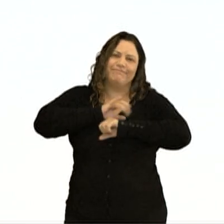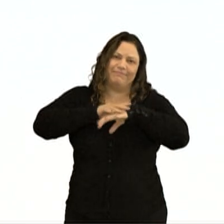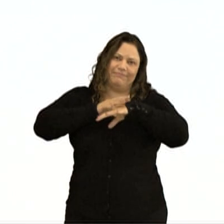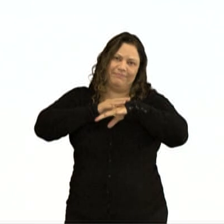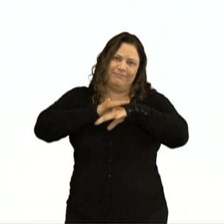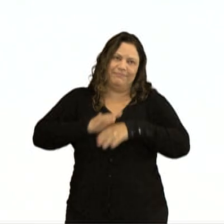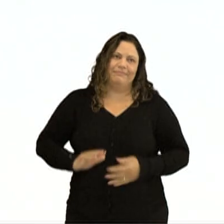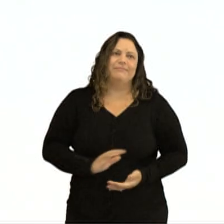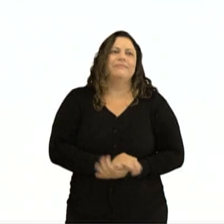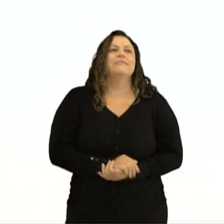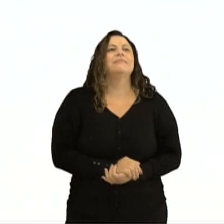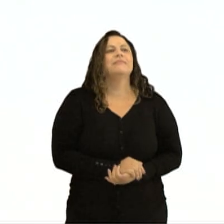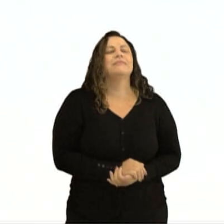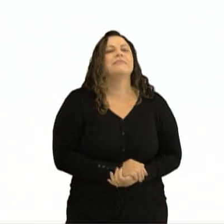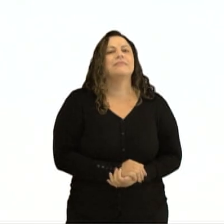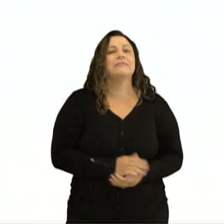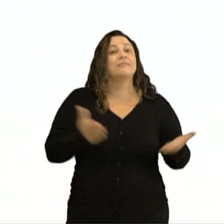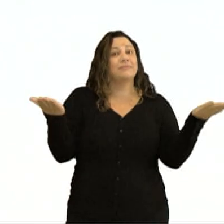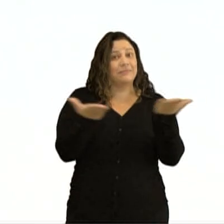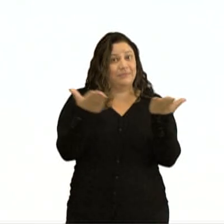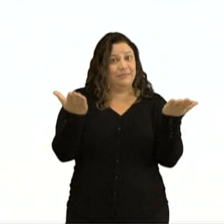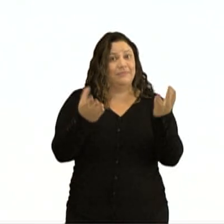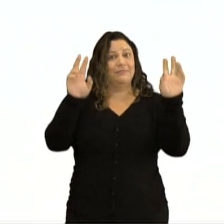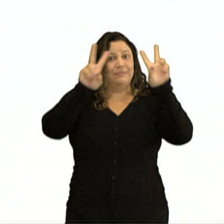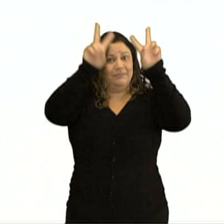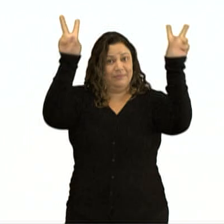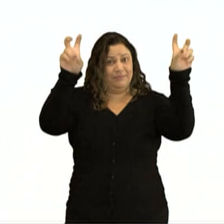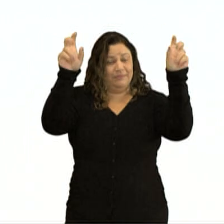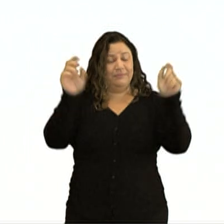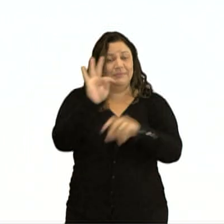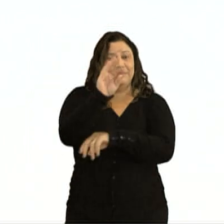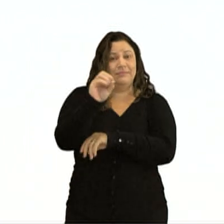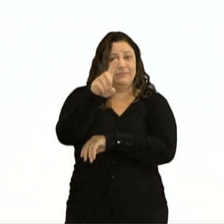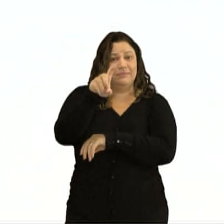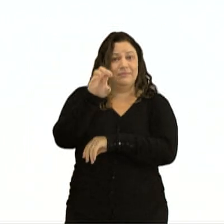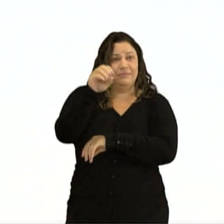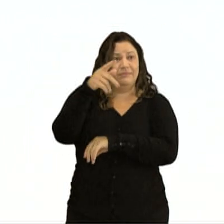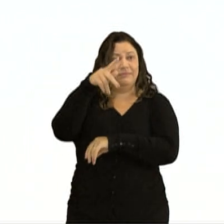doença. Agora nós vamos falar sobre a